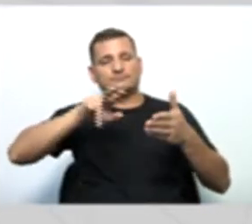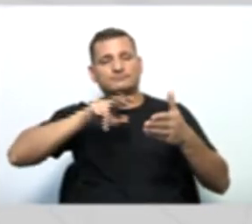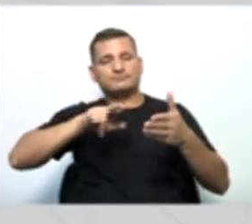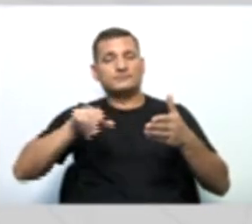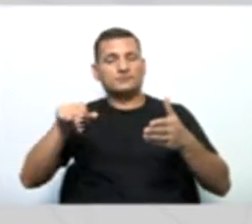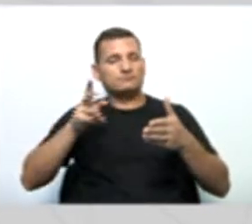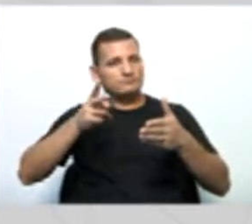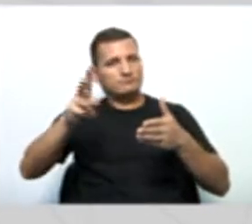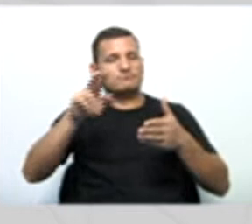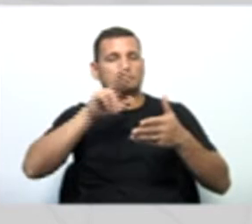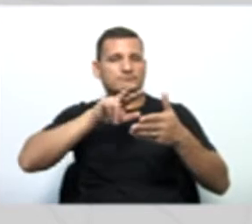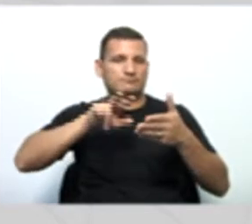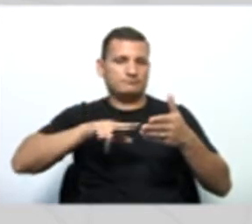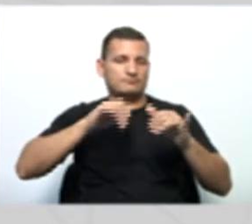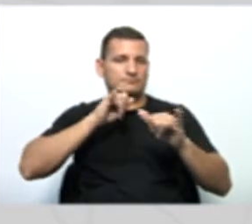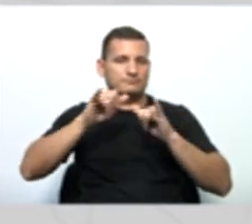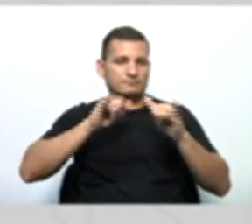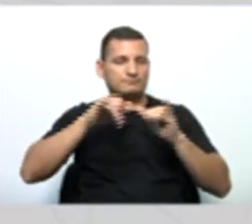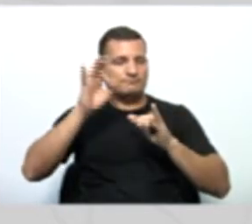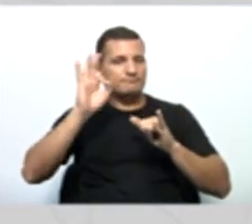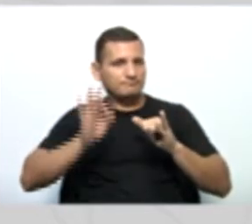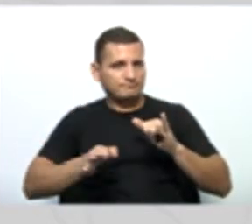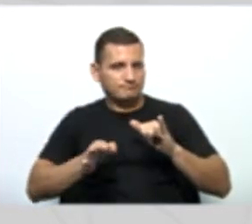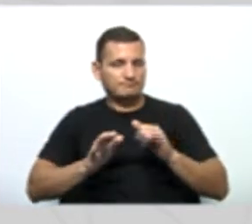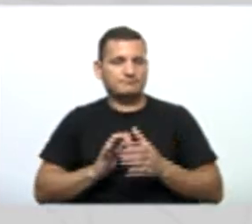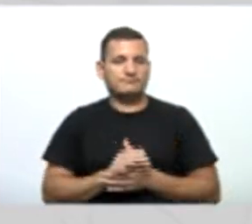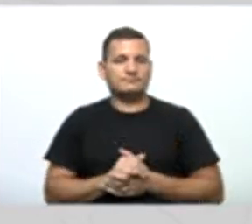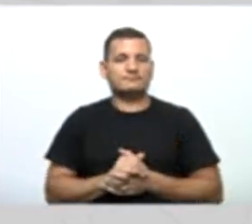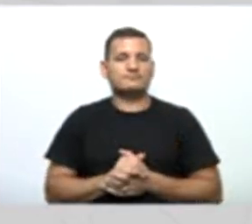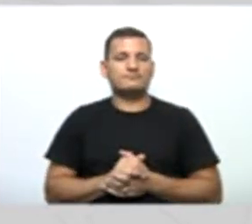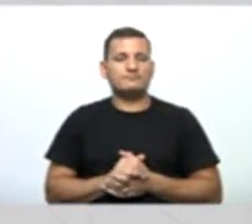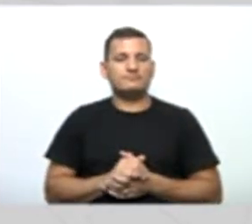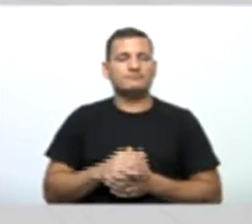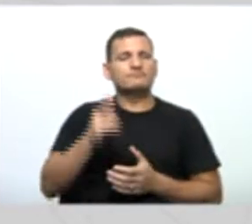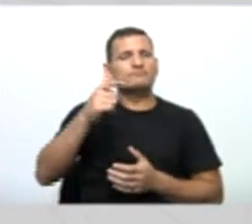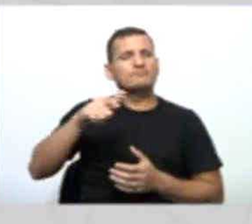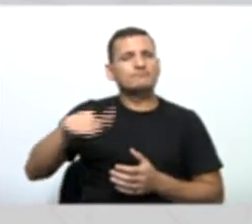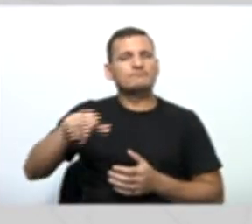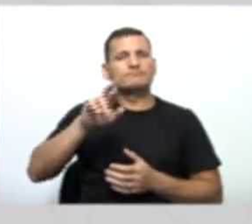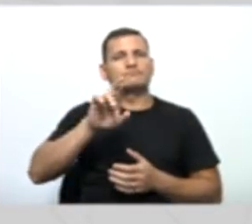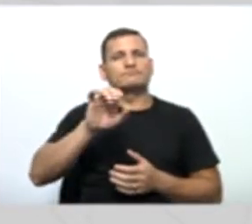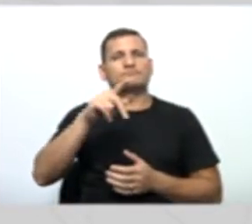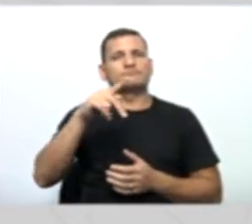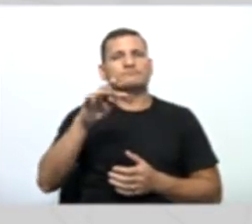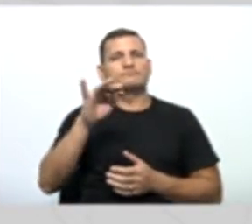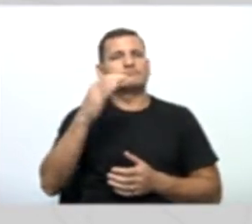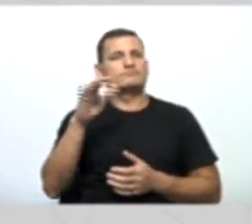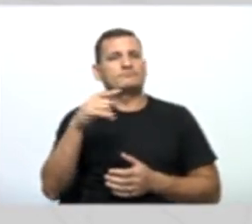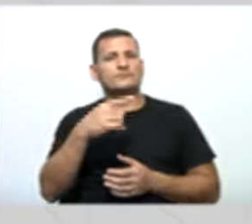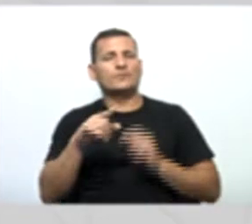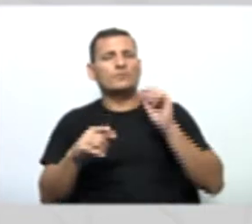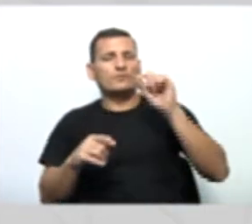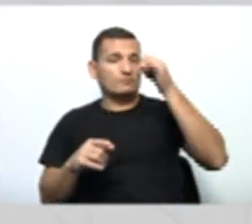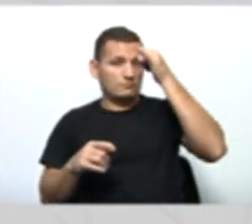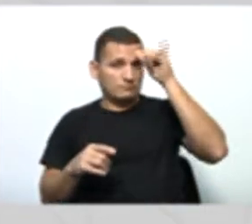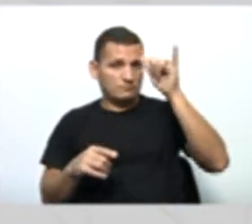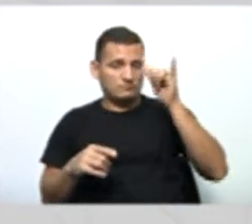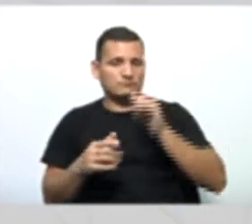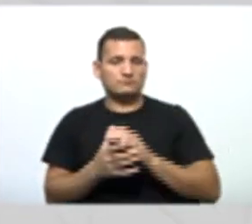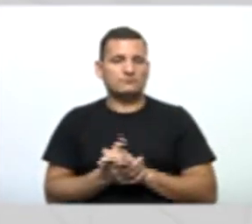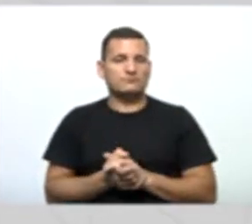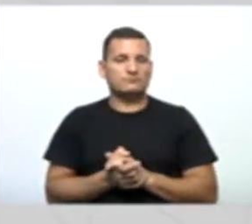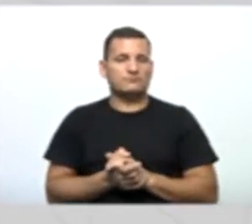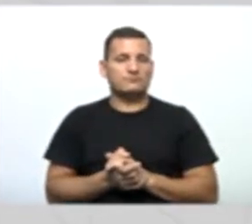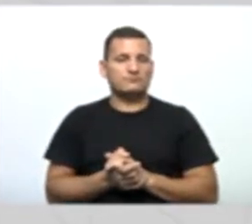vai continuar lendo essas informações, certo? Repetições, o que evitar? Evitar repetições, elementos